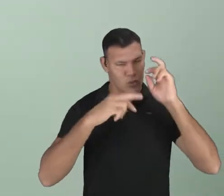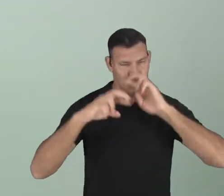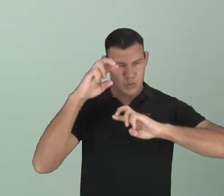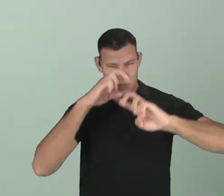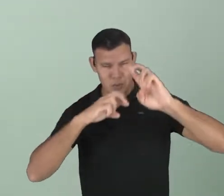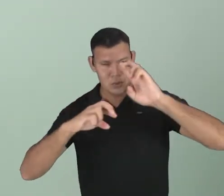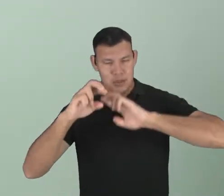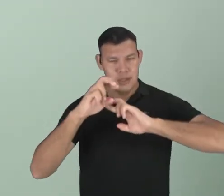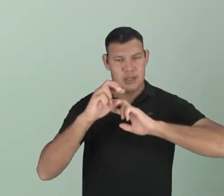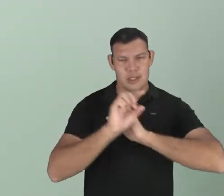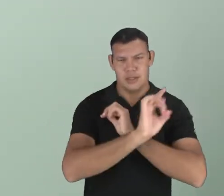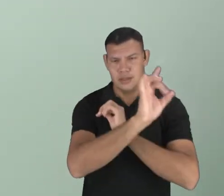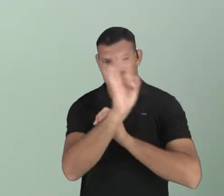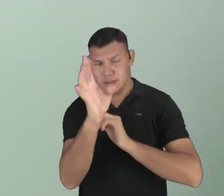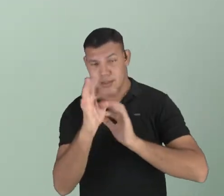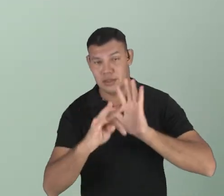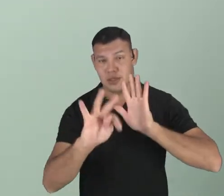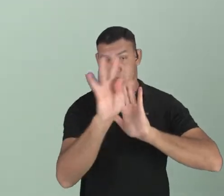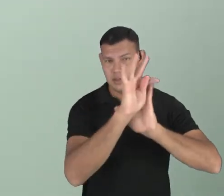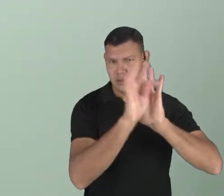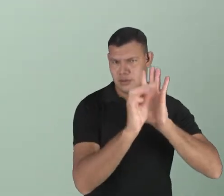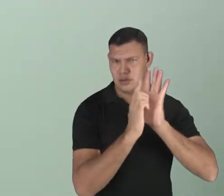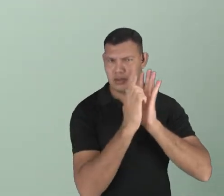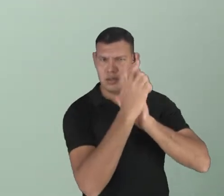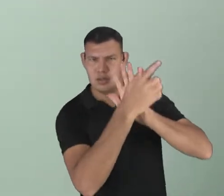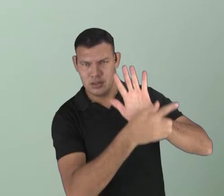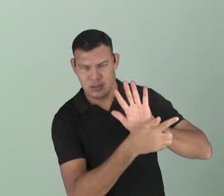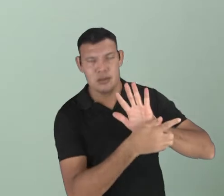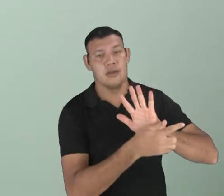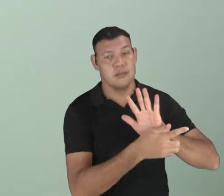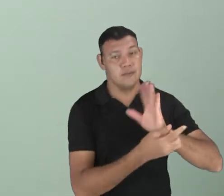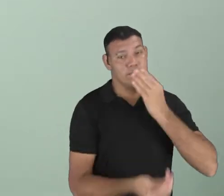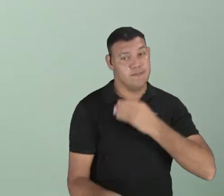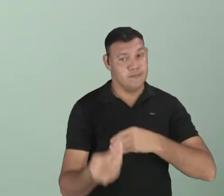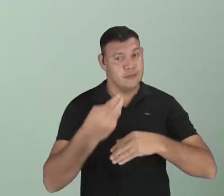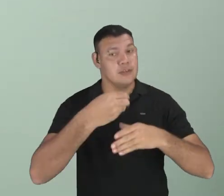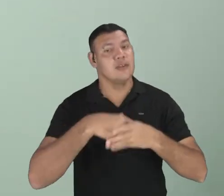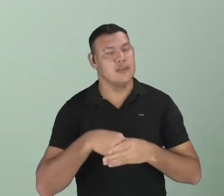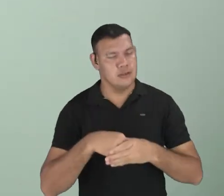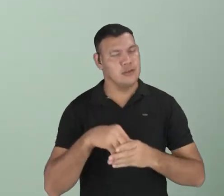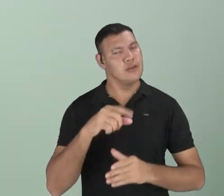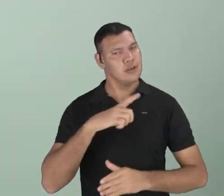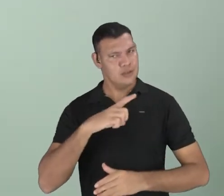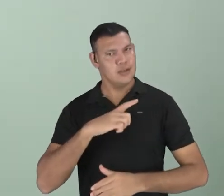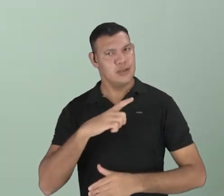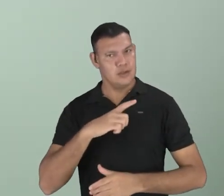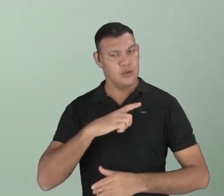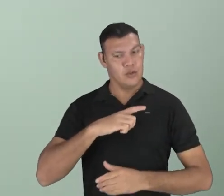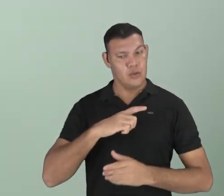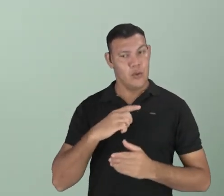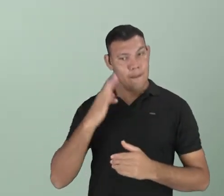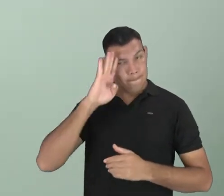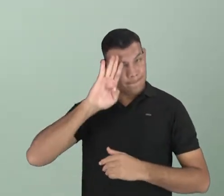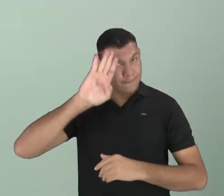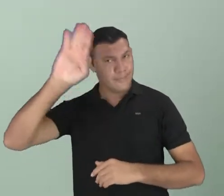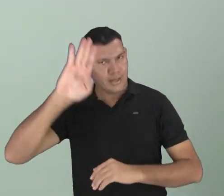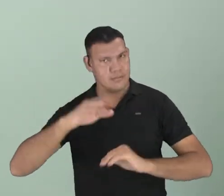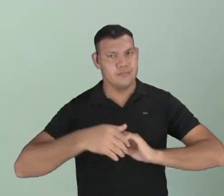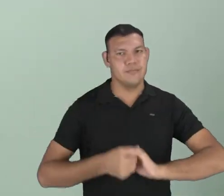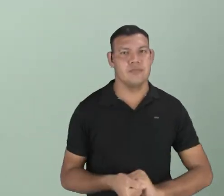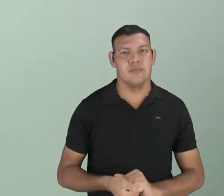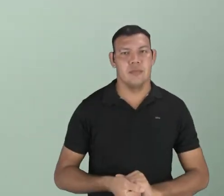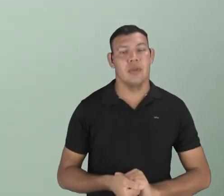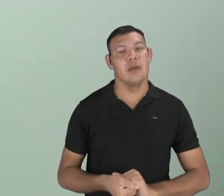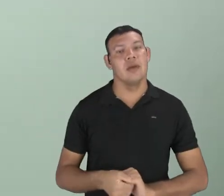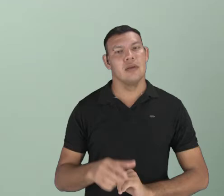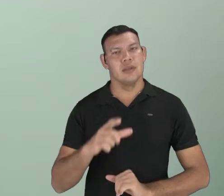cada texto, cada gênero textual, ele vai ter em si uma predominância de uma função, porque ele sempre